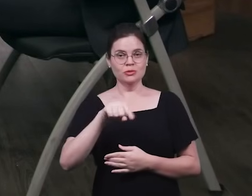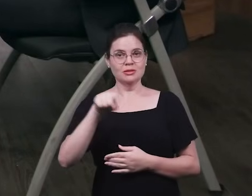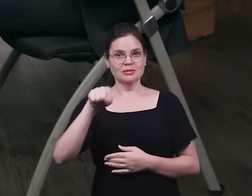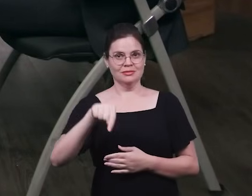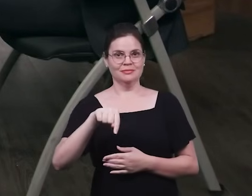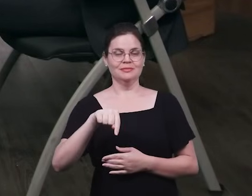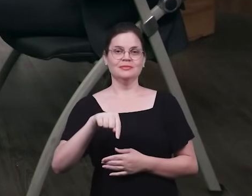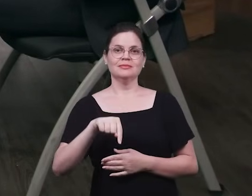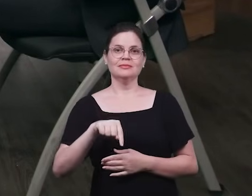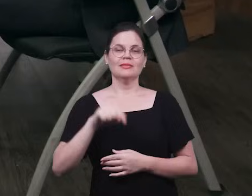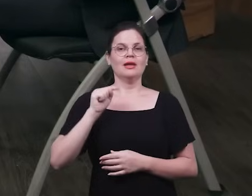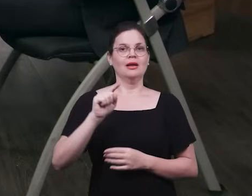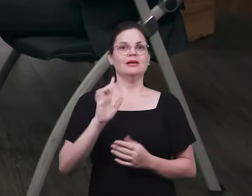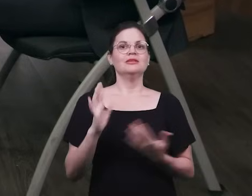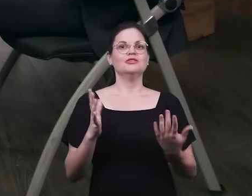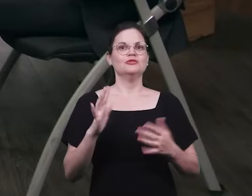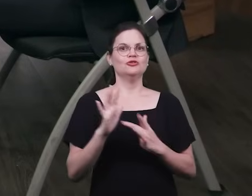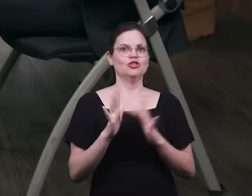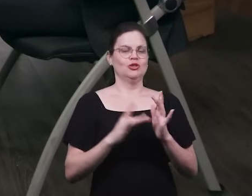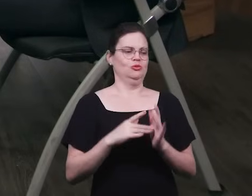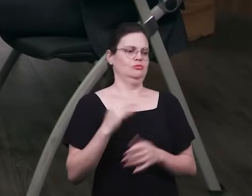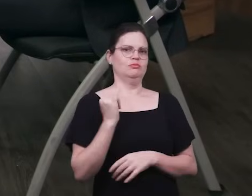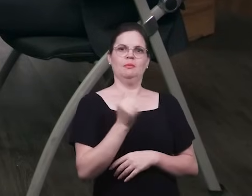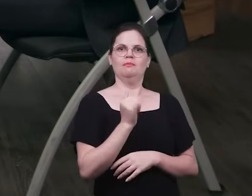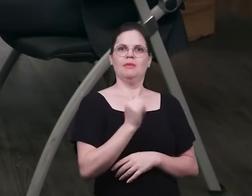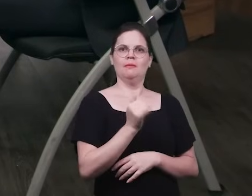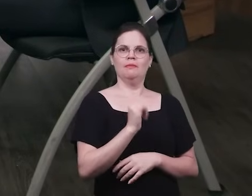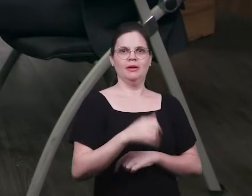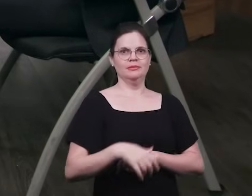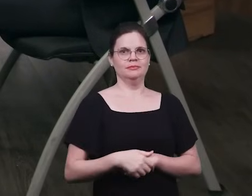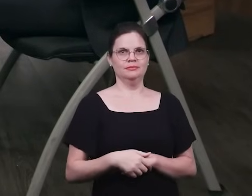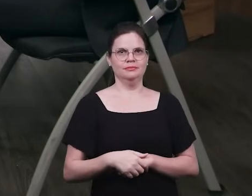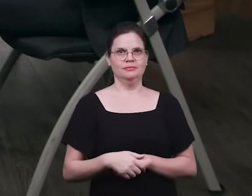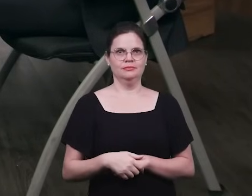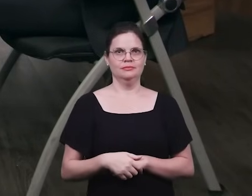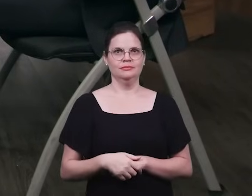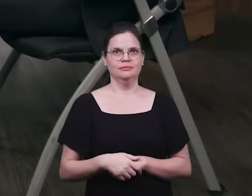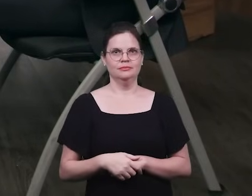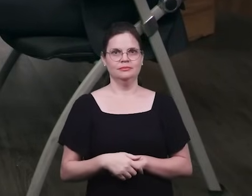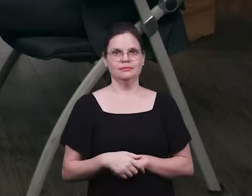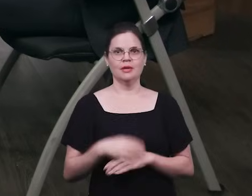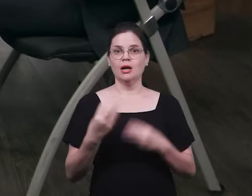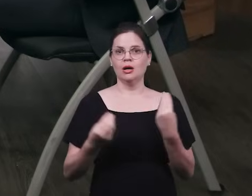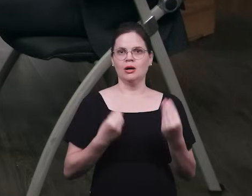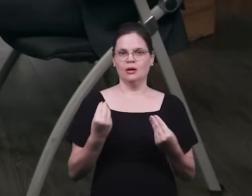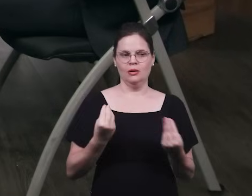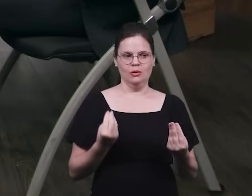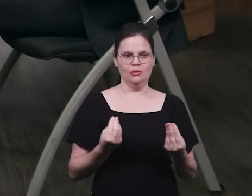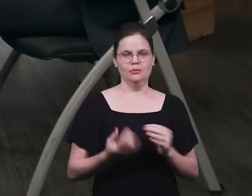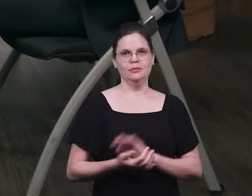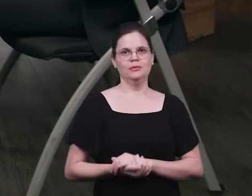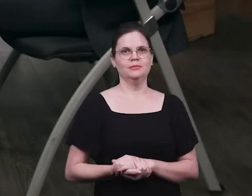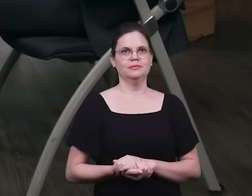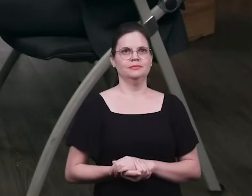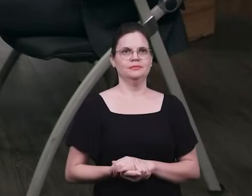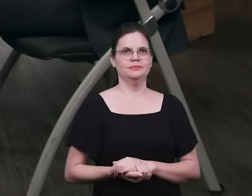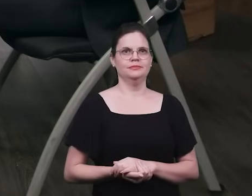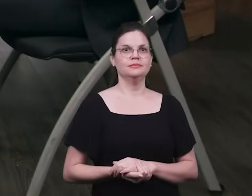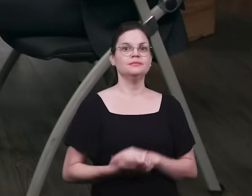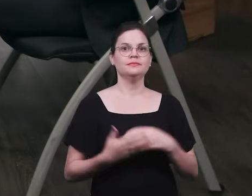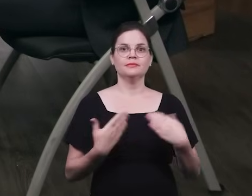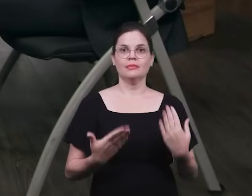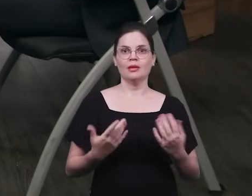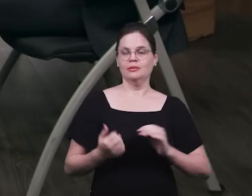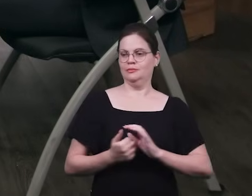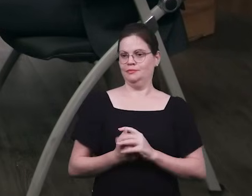essa palavra do Senhor Jesus naquela conversa com Nicodemos como é que isso tudo se deu bom Nicodemos ele chega até